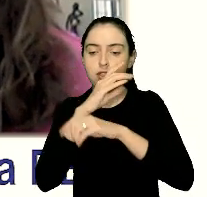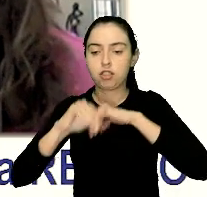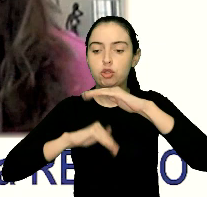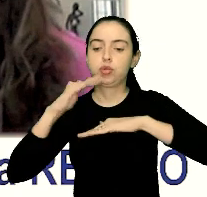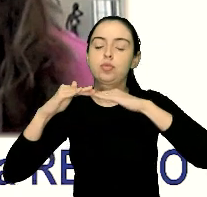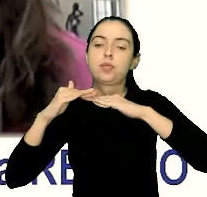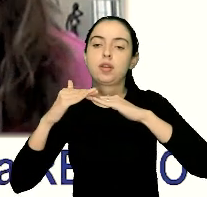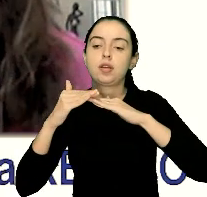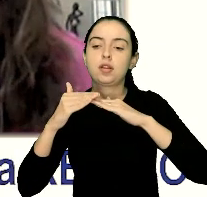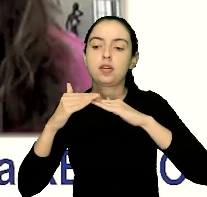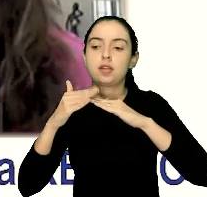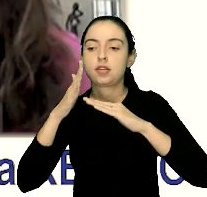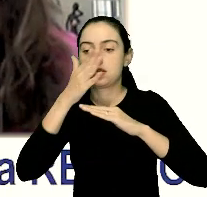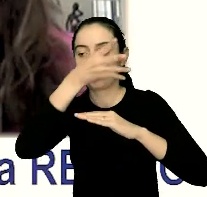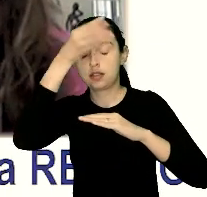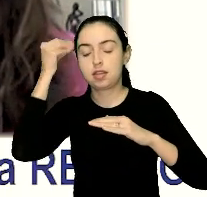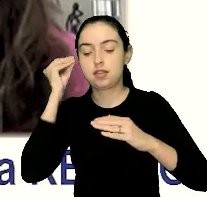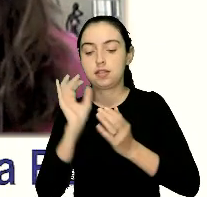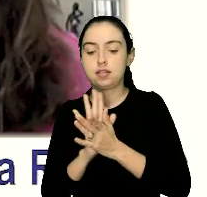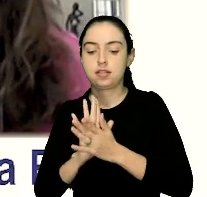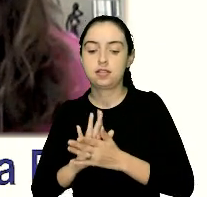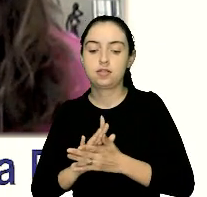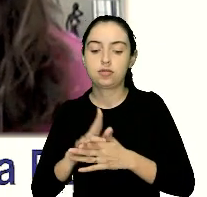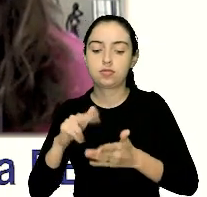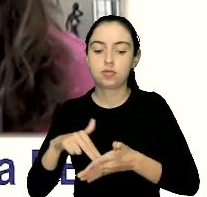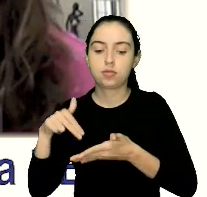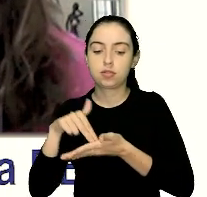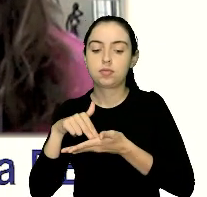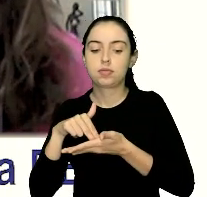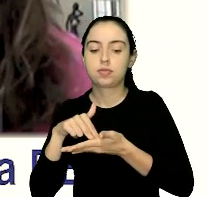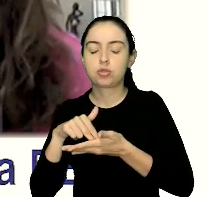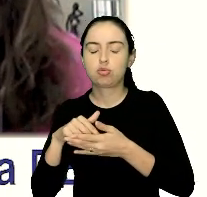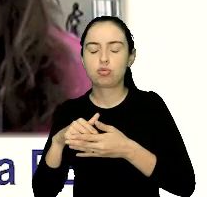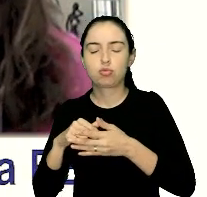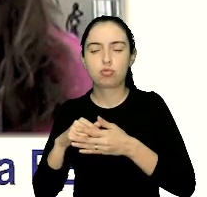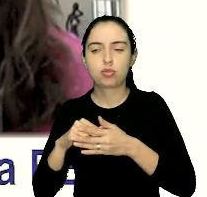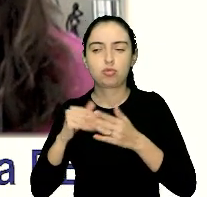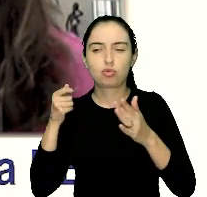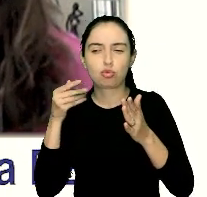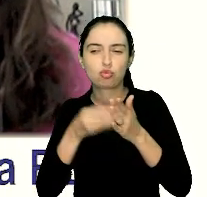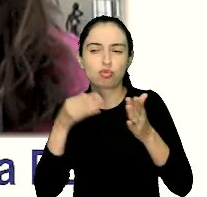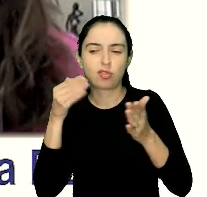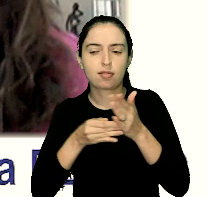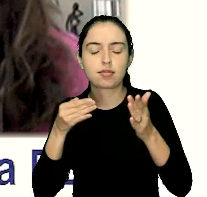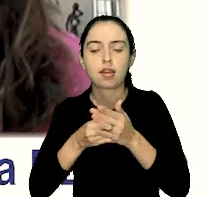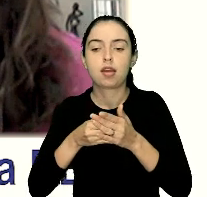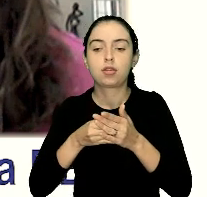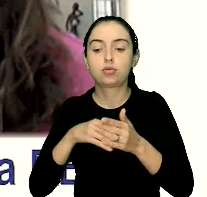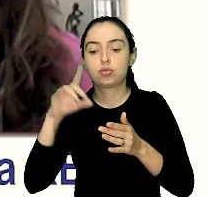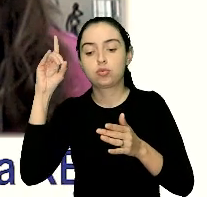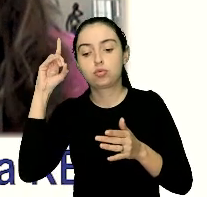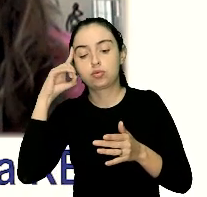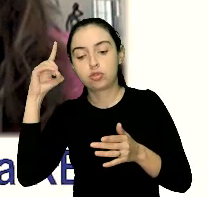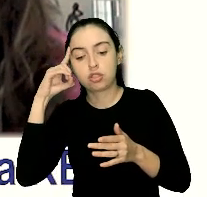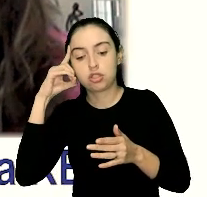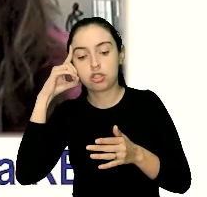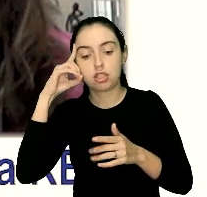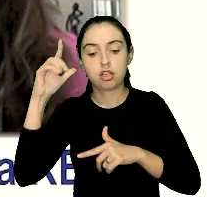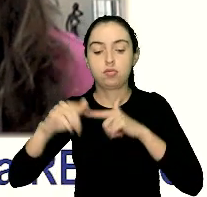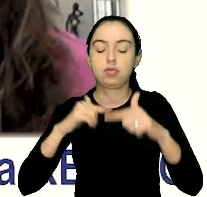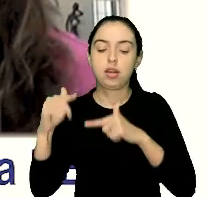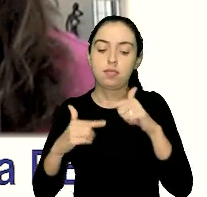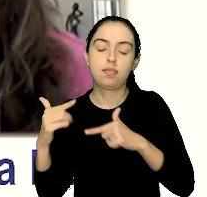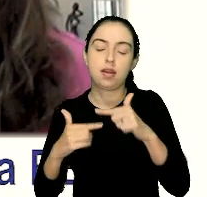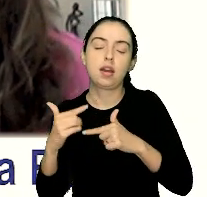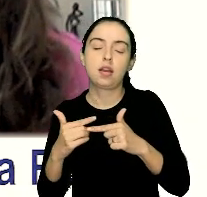mental. Nós somos desafiados no nosso dia a dia, na nossa profissão, com aspectos